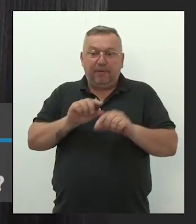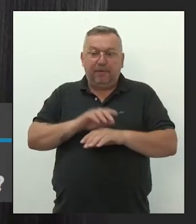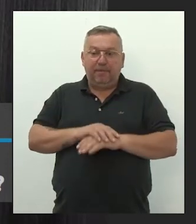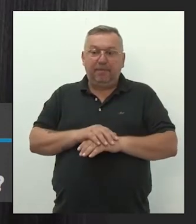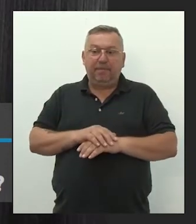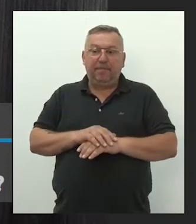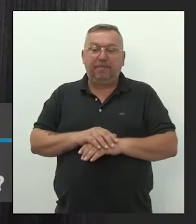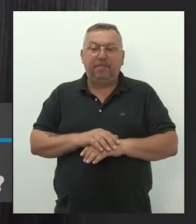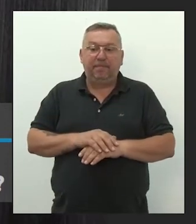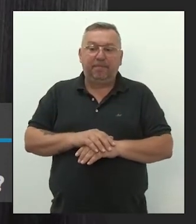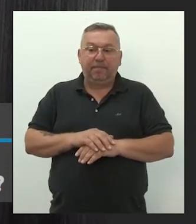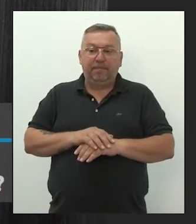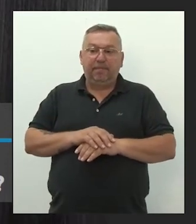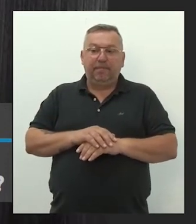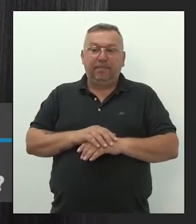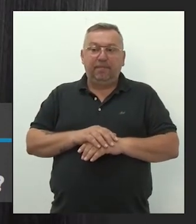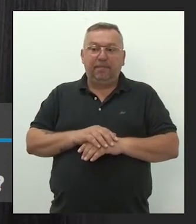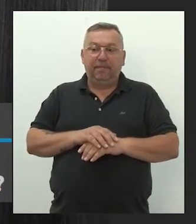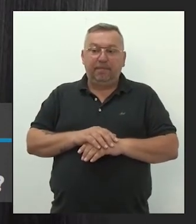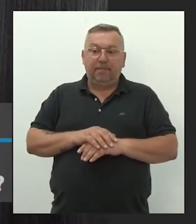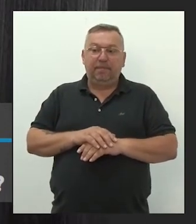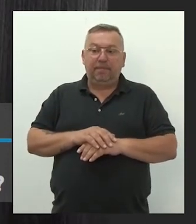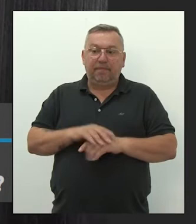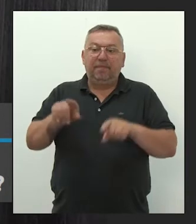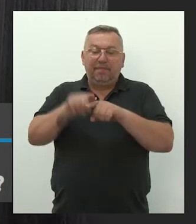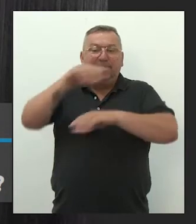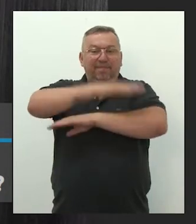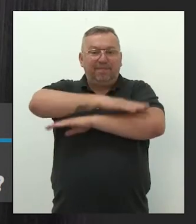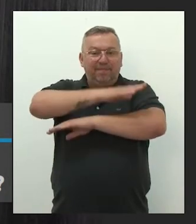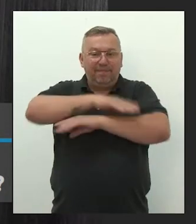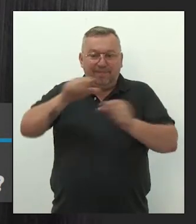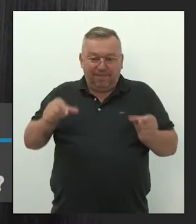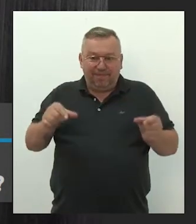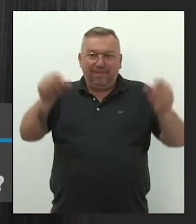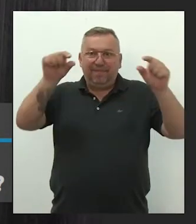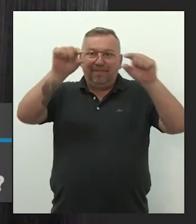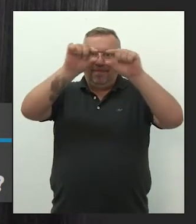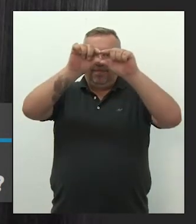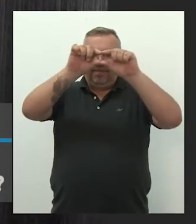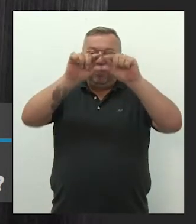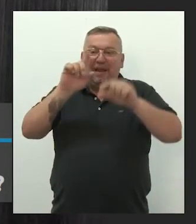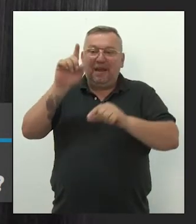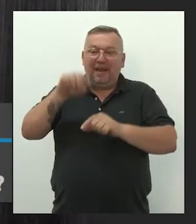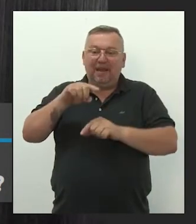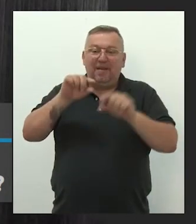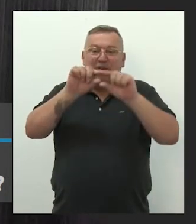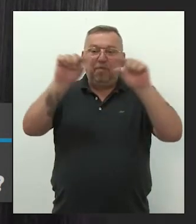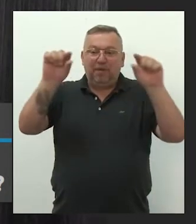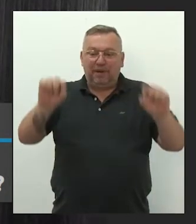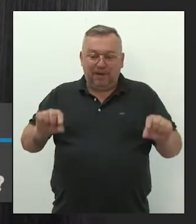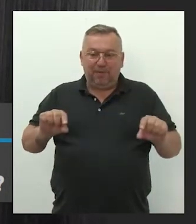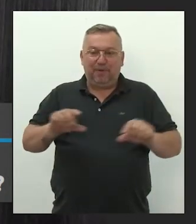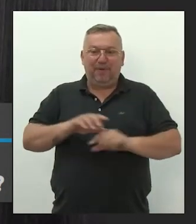Vamos pegar mais aqui. A esquadria que você perguntou e agora eles estão respondendo, Carol, é perímetro. Todo mundo